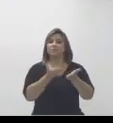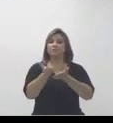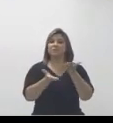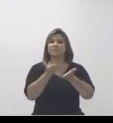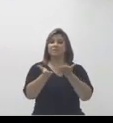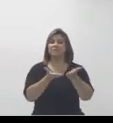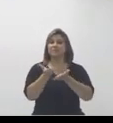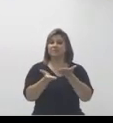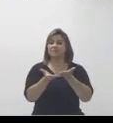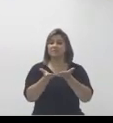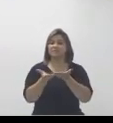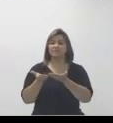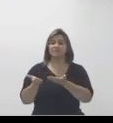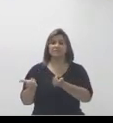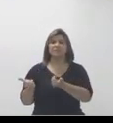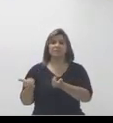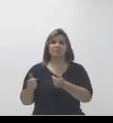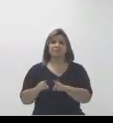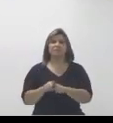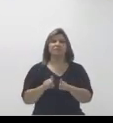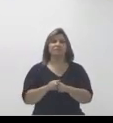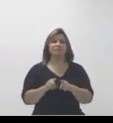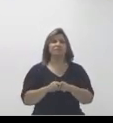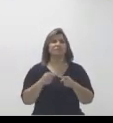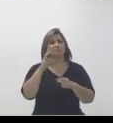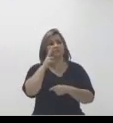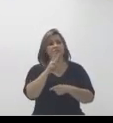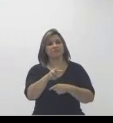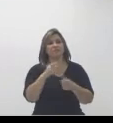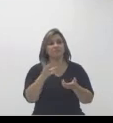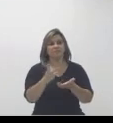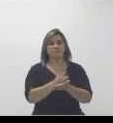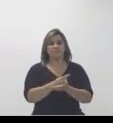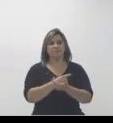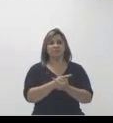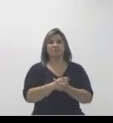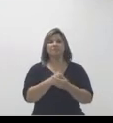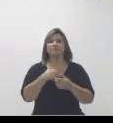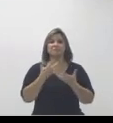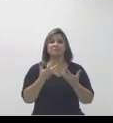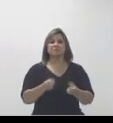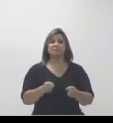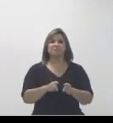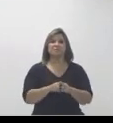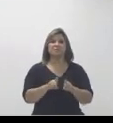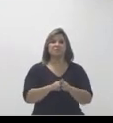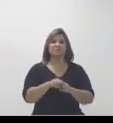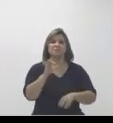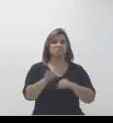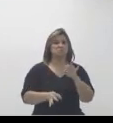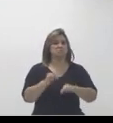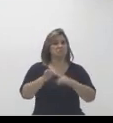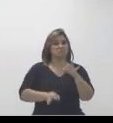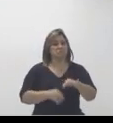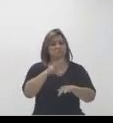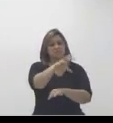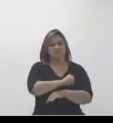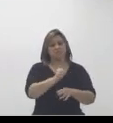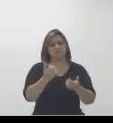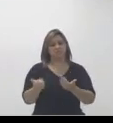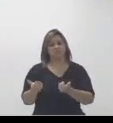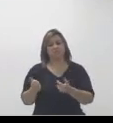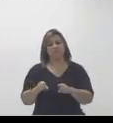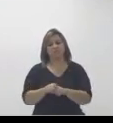comunidades terapêuticas no estado de minas gerais temos visto que esta tem sido uma prática adotada muitas vezes pelo judiciário e pelos conselhos tutelares